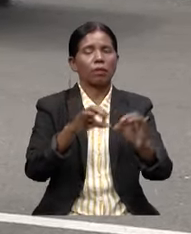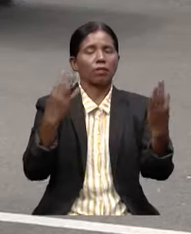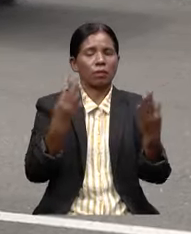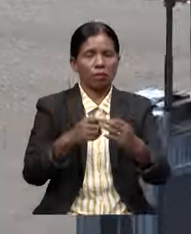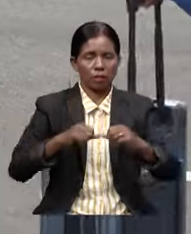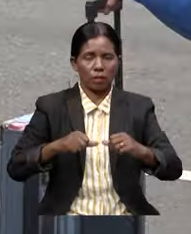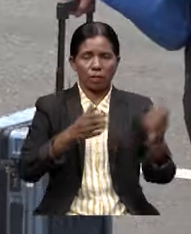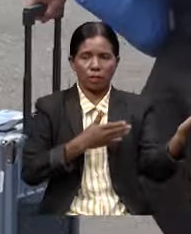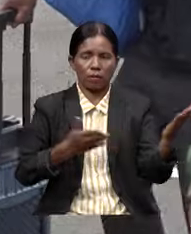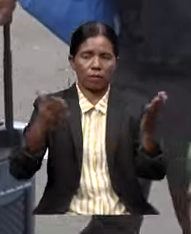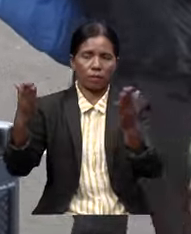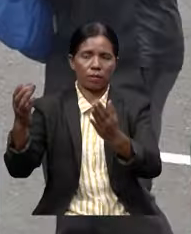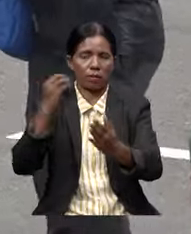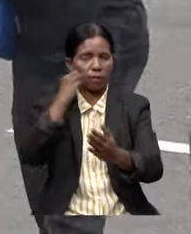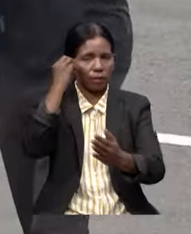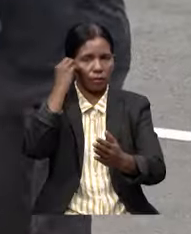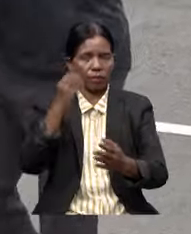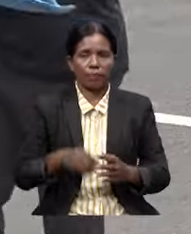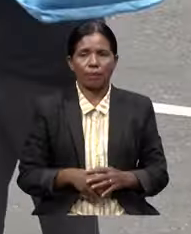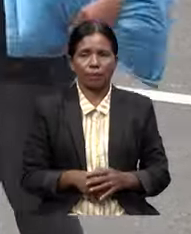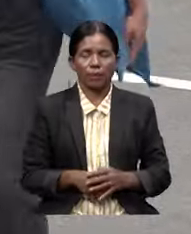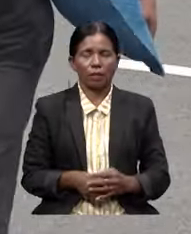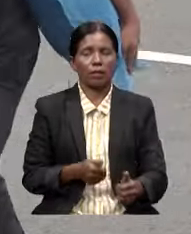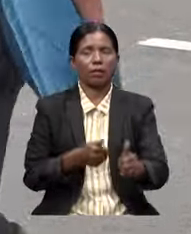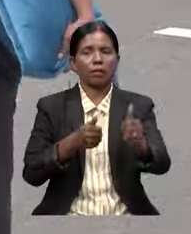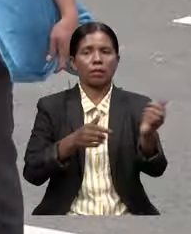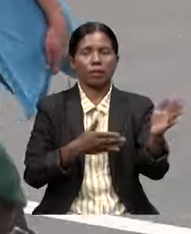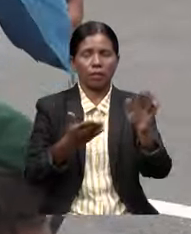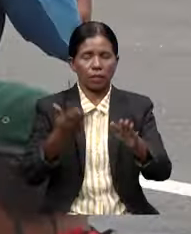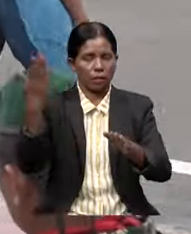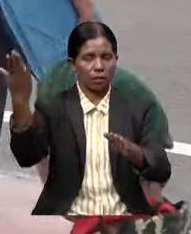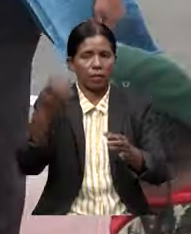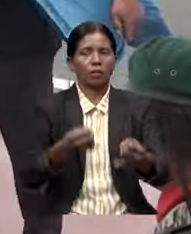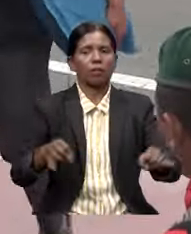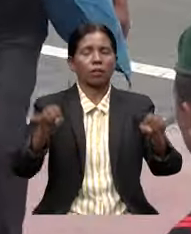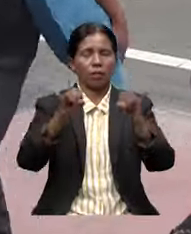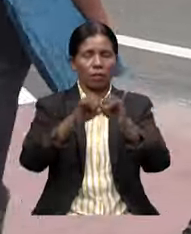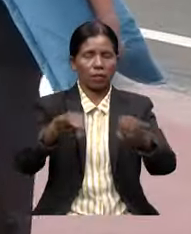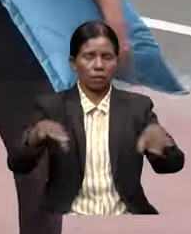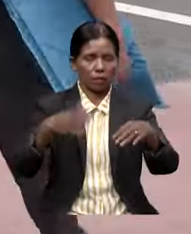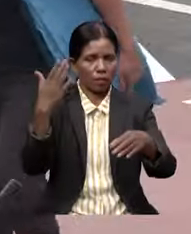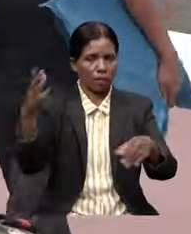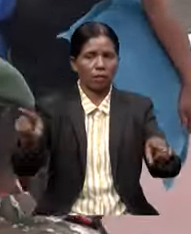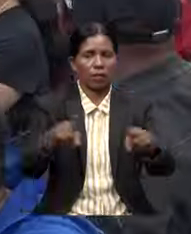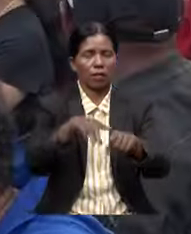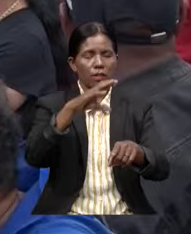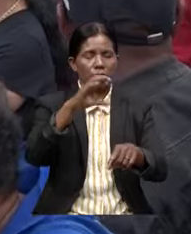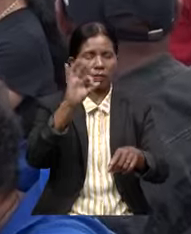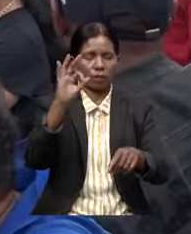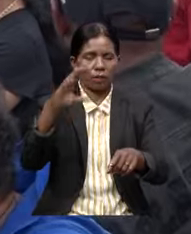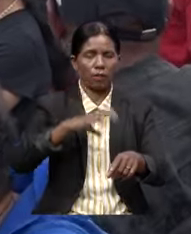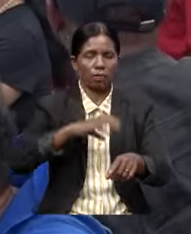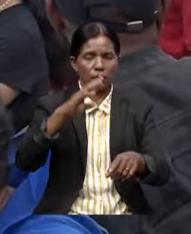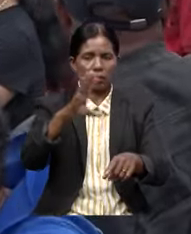continua transporta ba saudoso ni residência tu ira agenda mateisin se lori ba instituição hirak nebe ni hak naramba anesan CCF Komoro